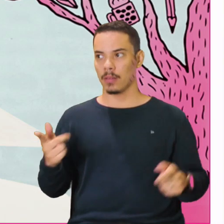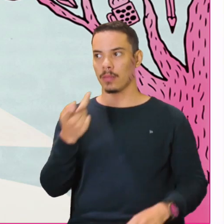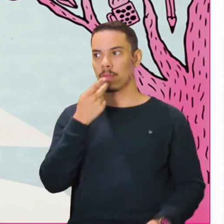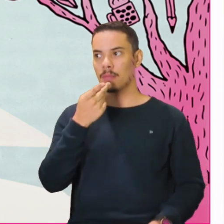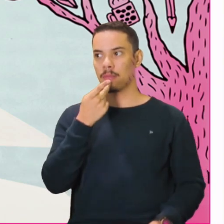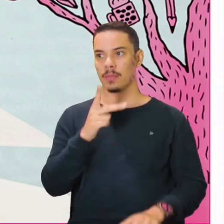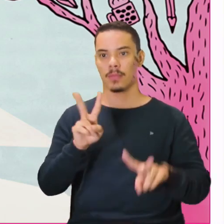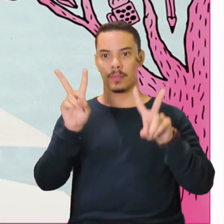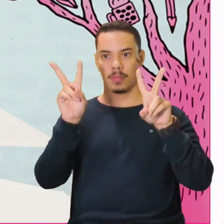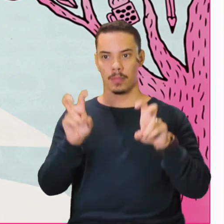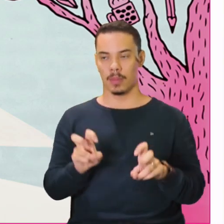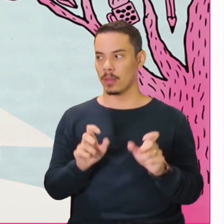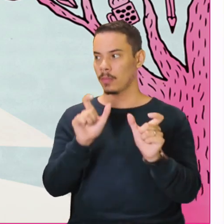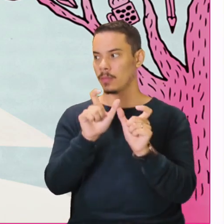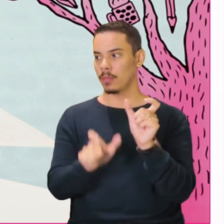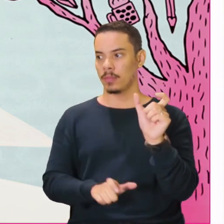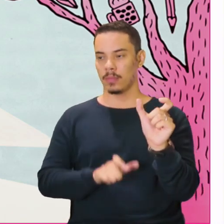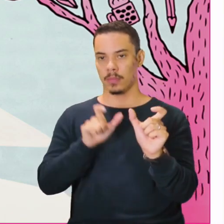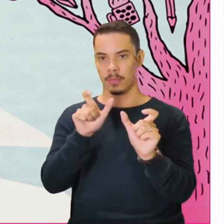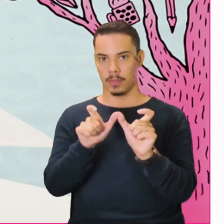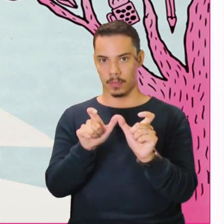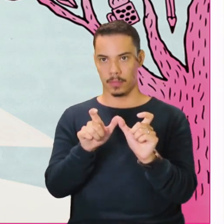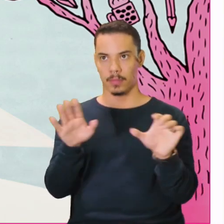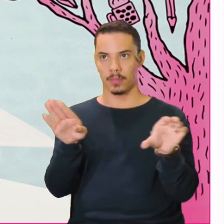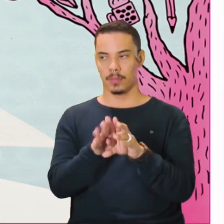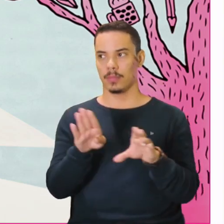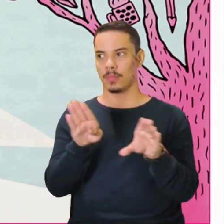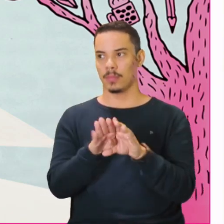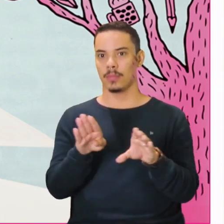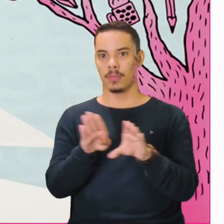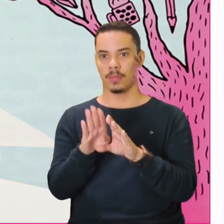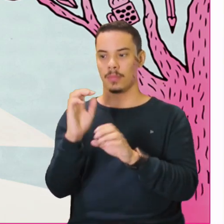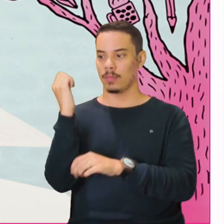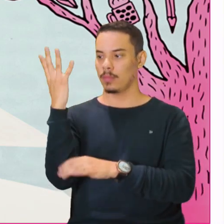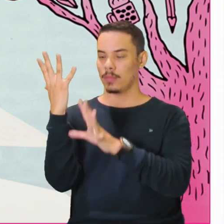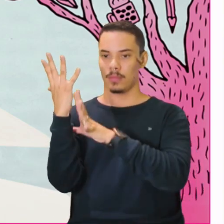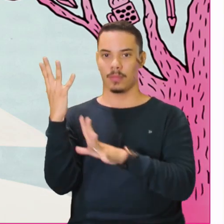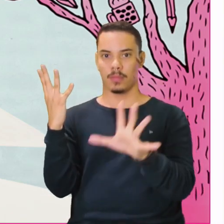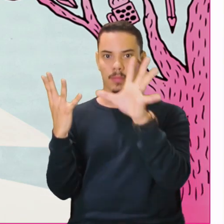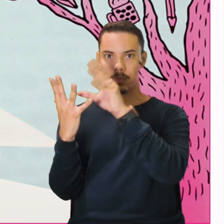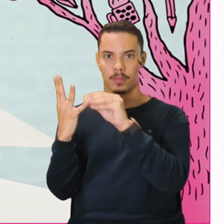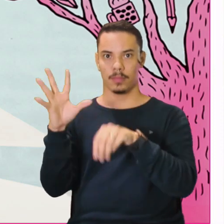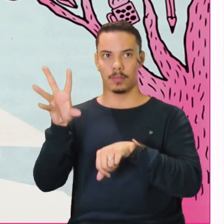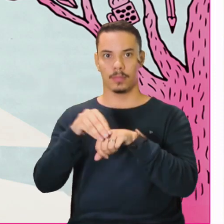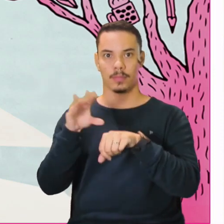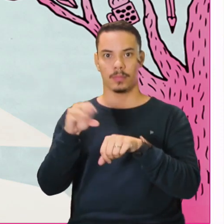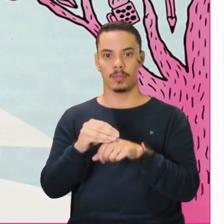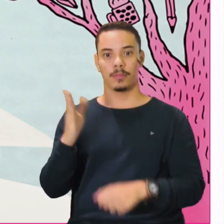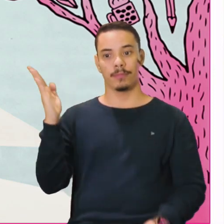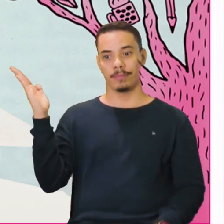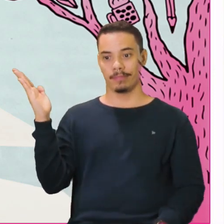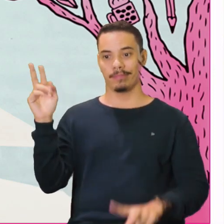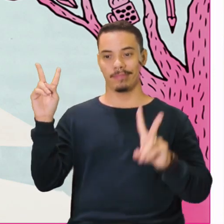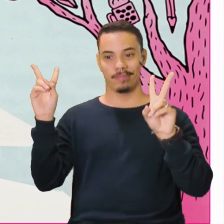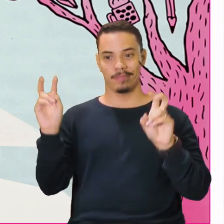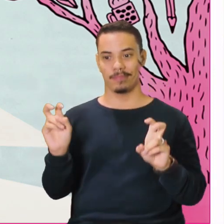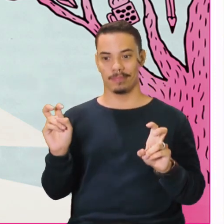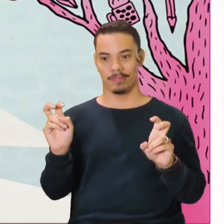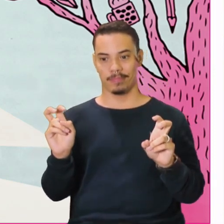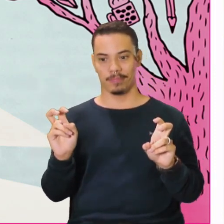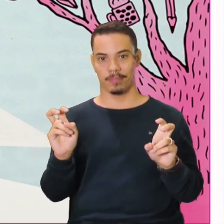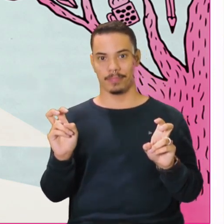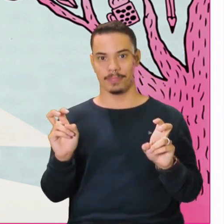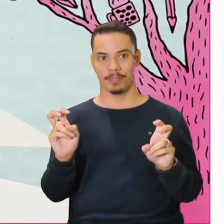da morfologia. E a nossa árvore do conhecimento, trazendo aí o tema...